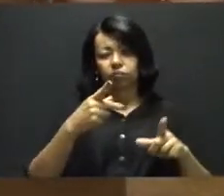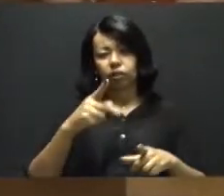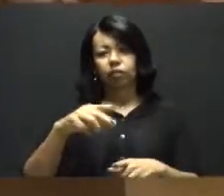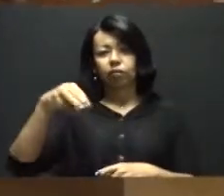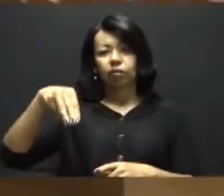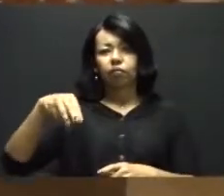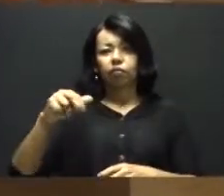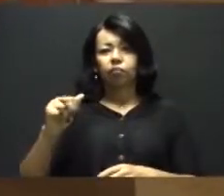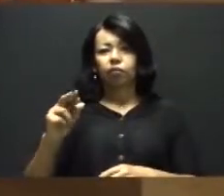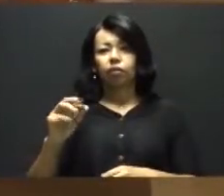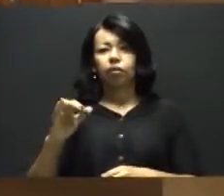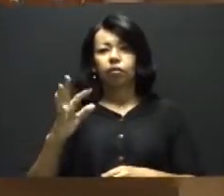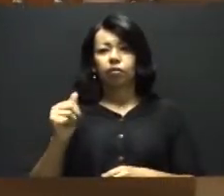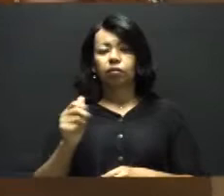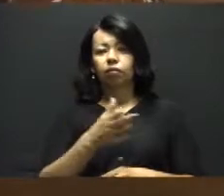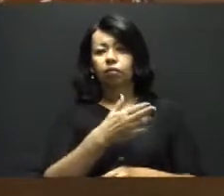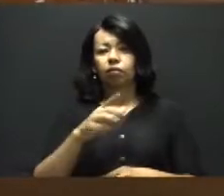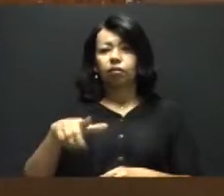silva